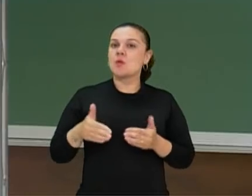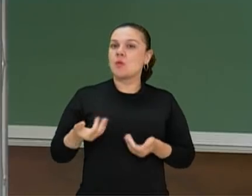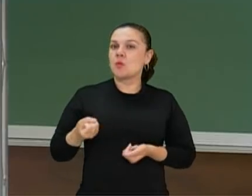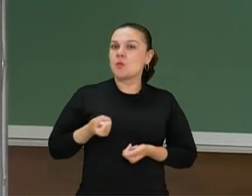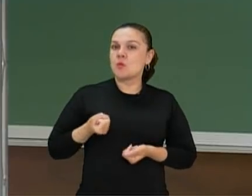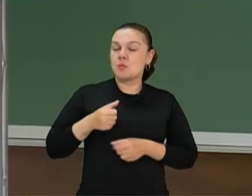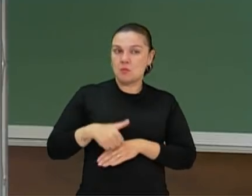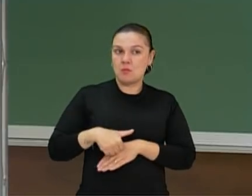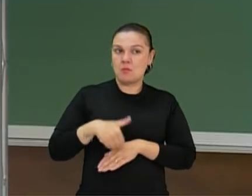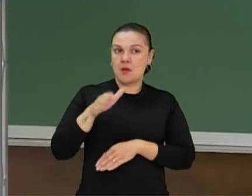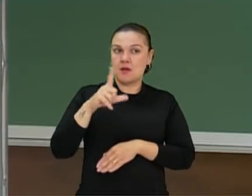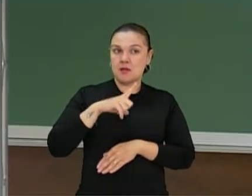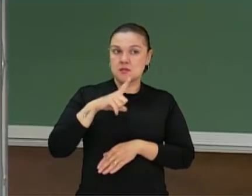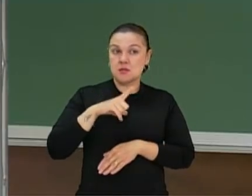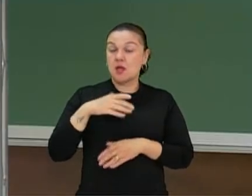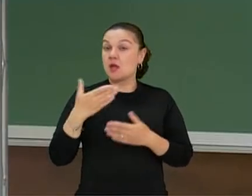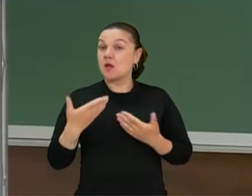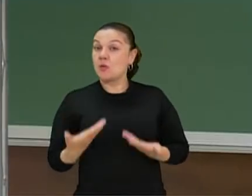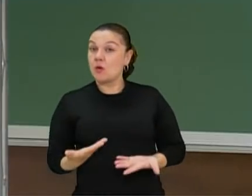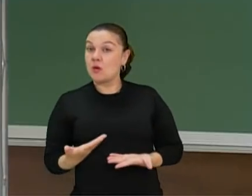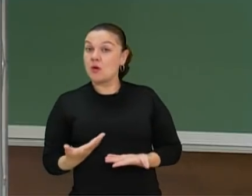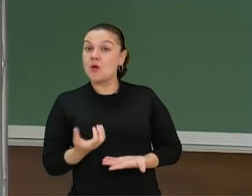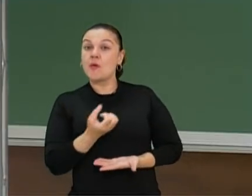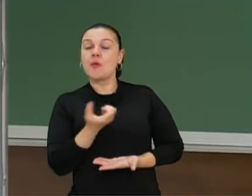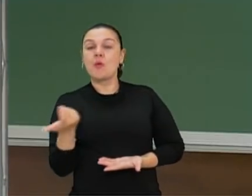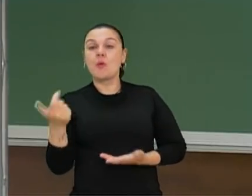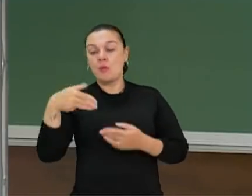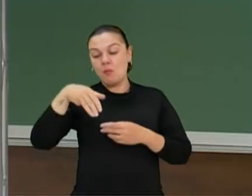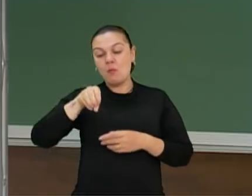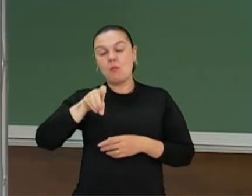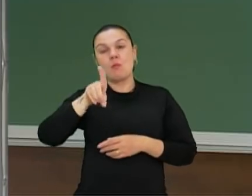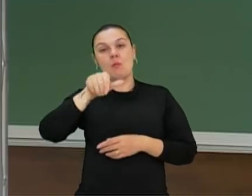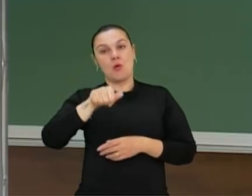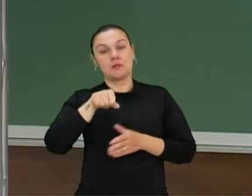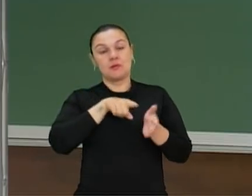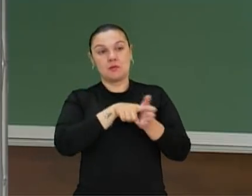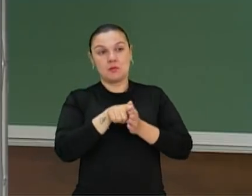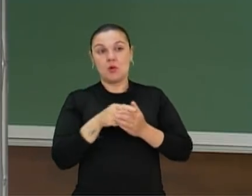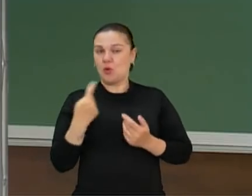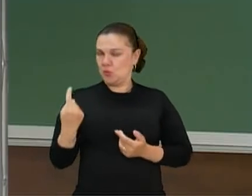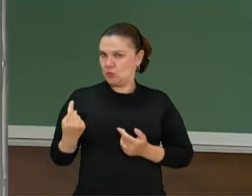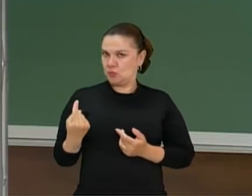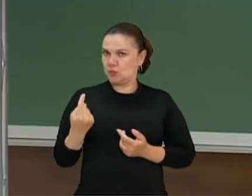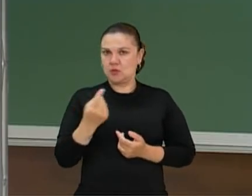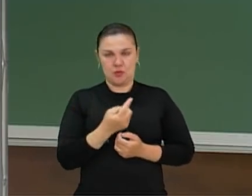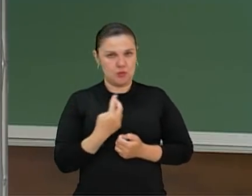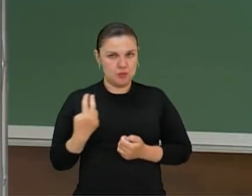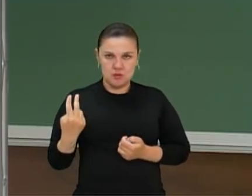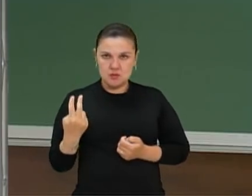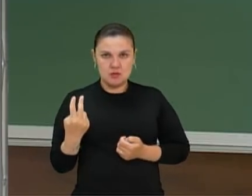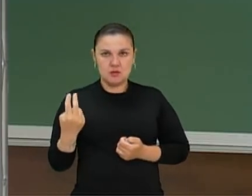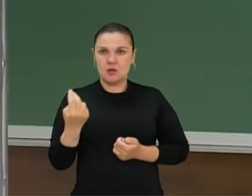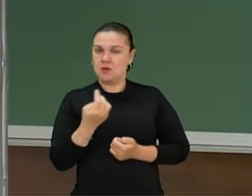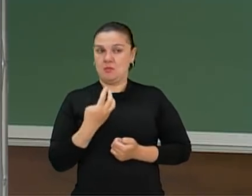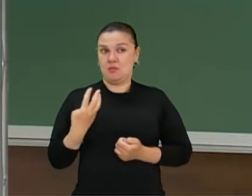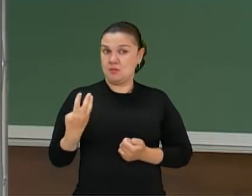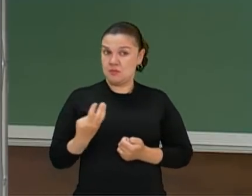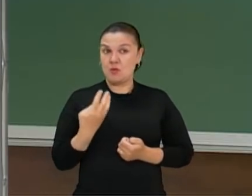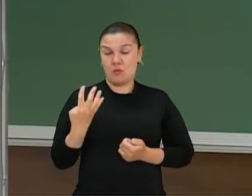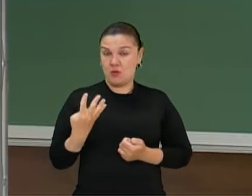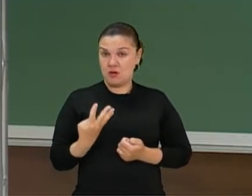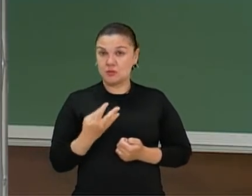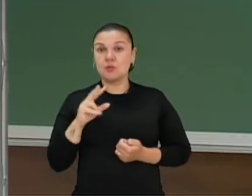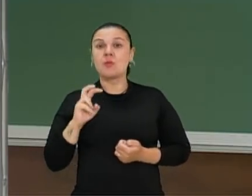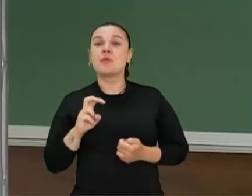que mais apareceu? Ou seja, qual a moda dessa pesquisa? A moda é 1, a moda é 2,